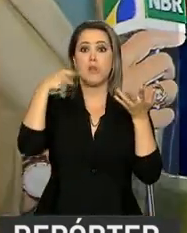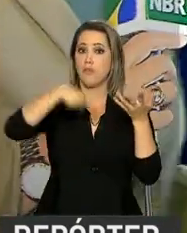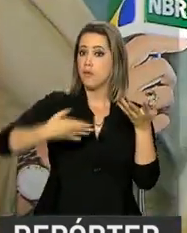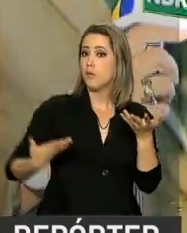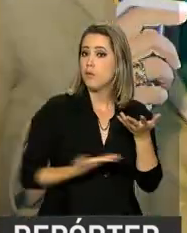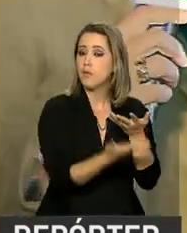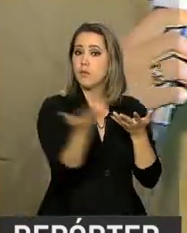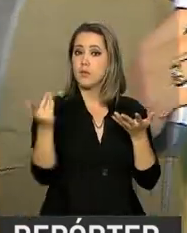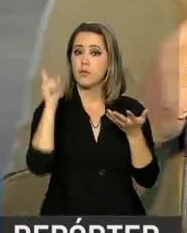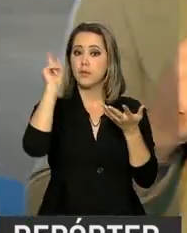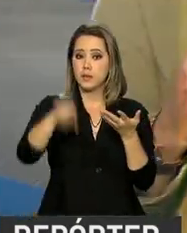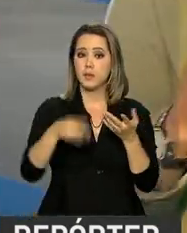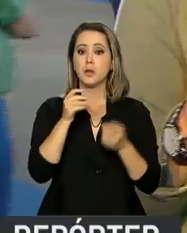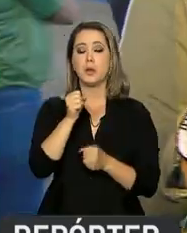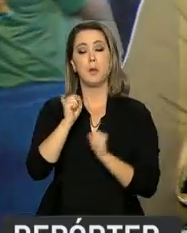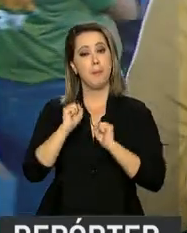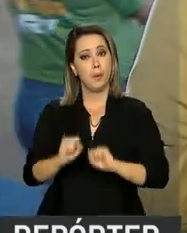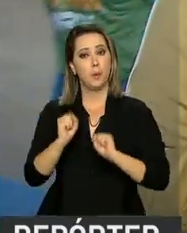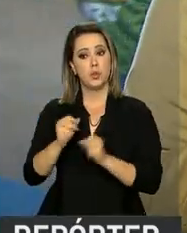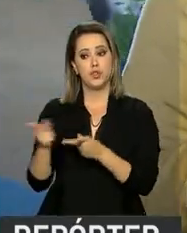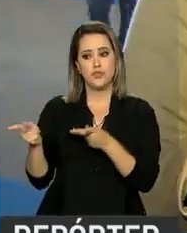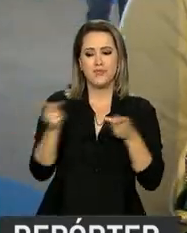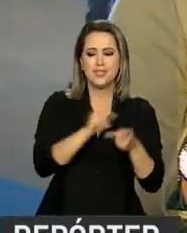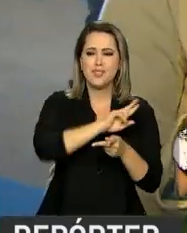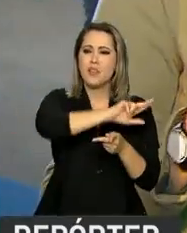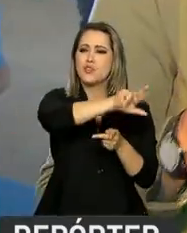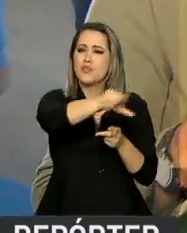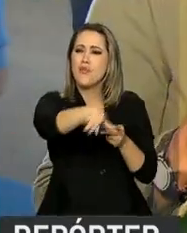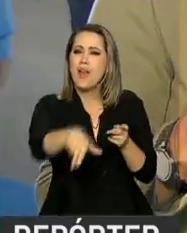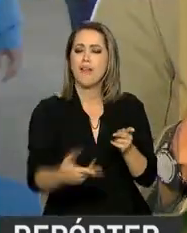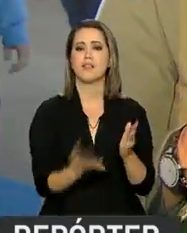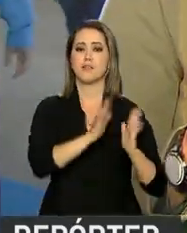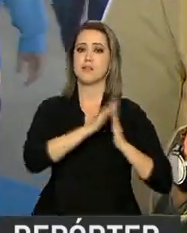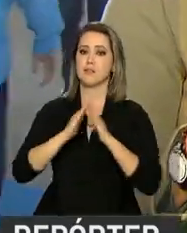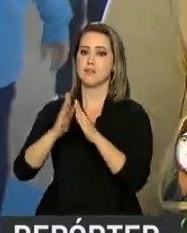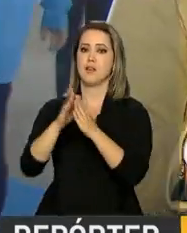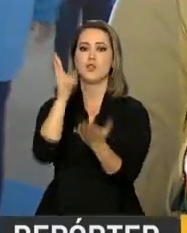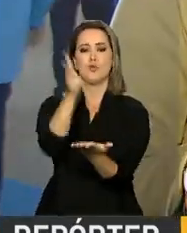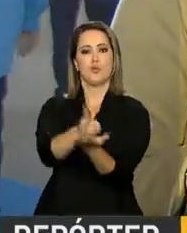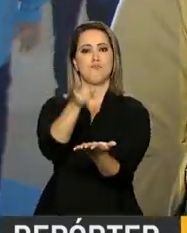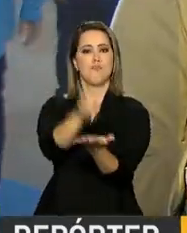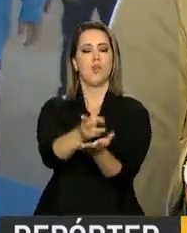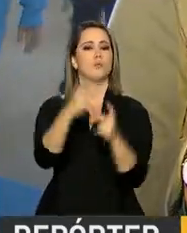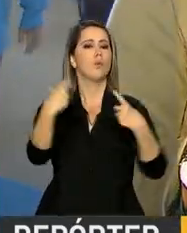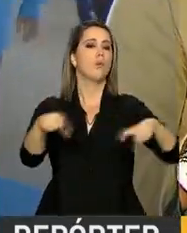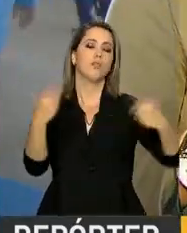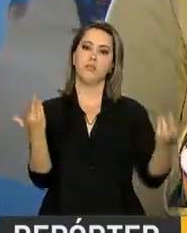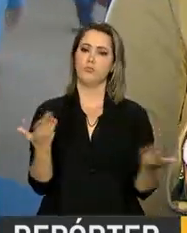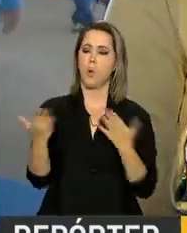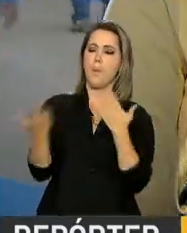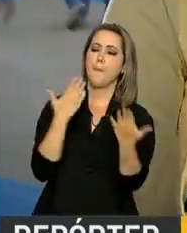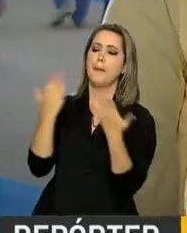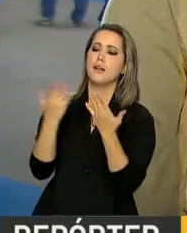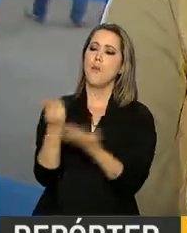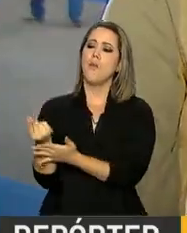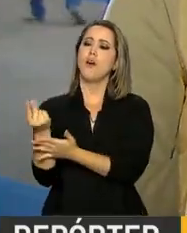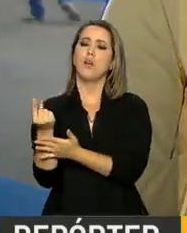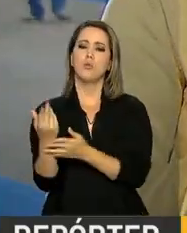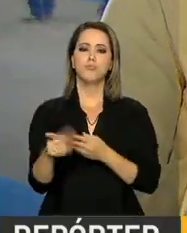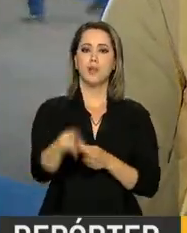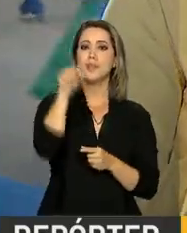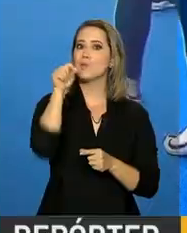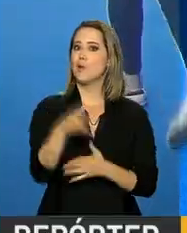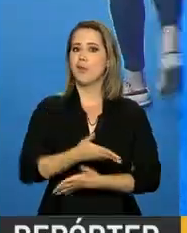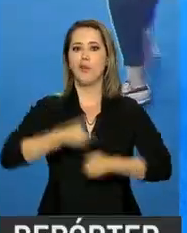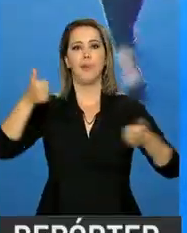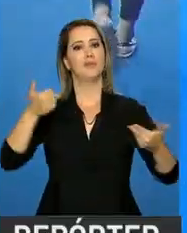casa própria é que pode visitar vários empreendimentos em um mesmo lugar, comparar os preços e escolher a melhor